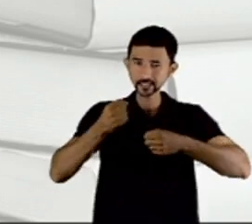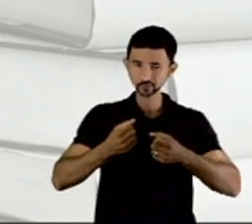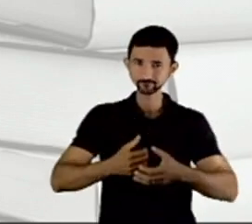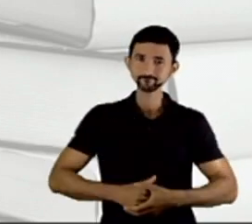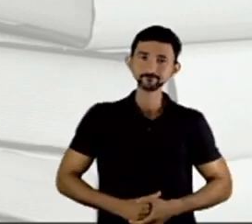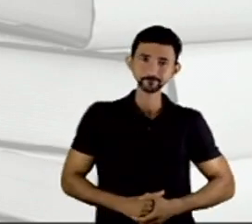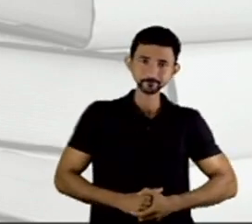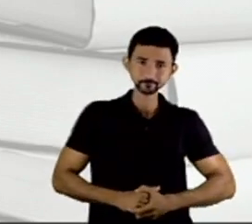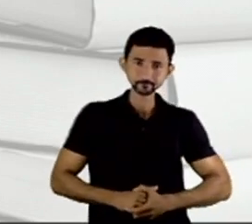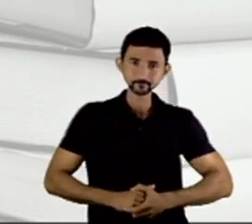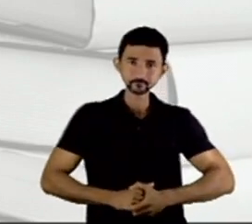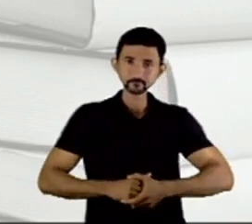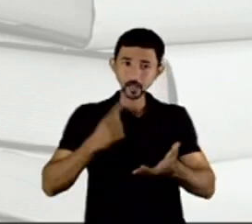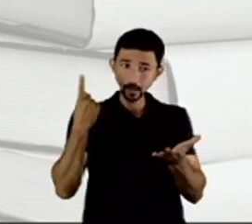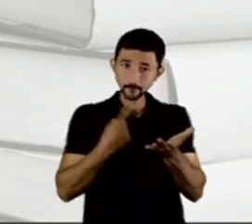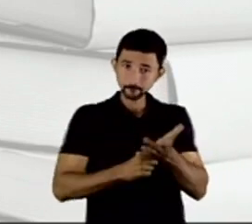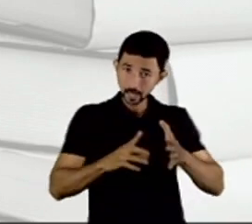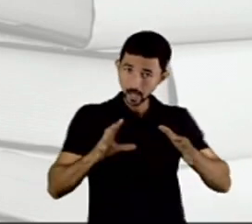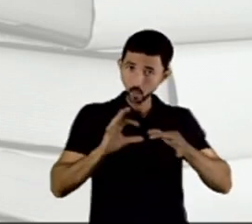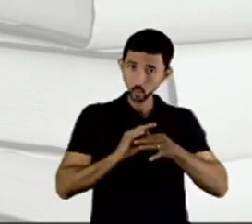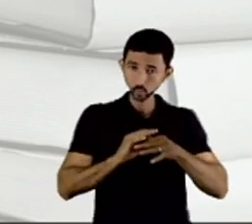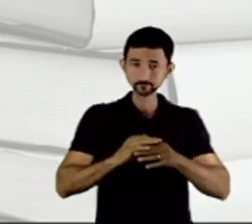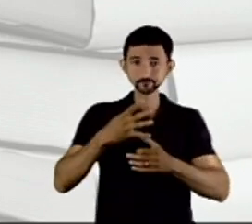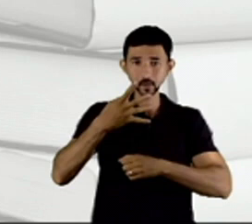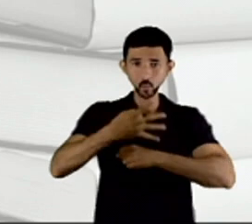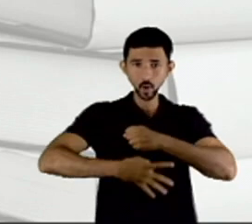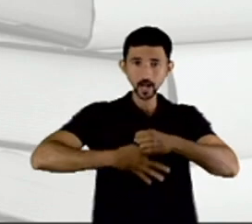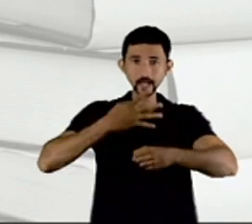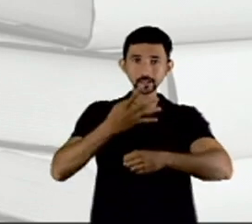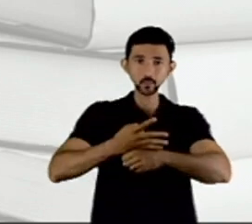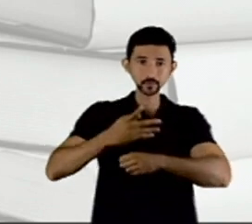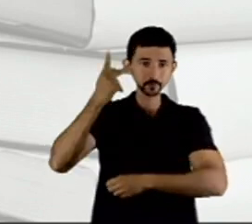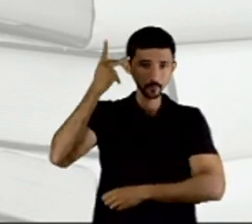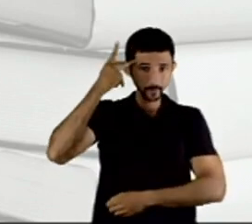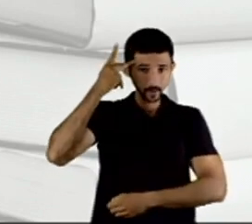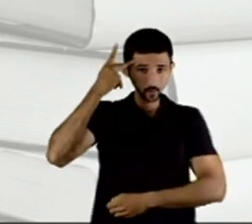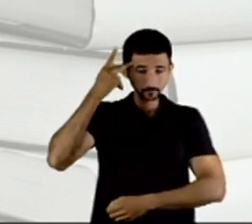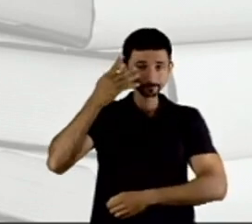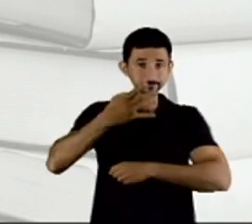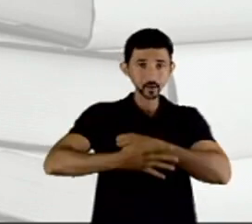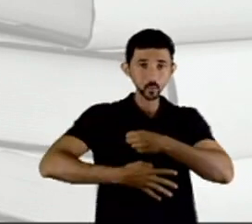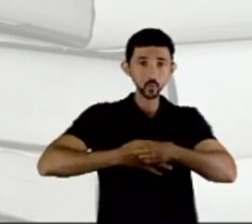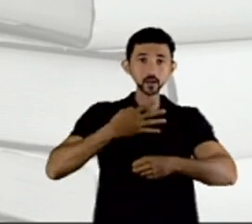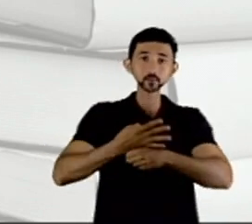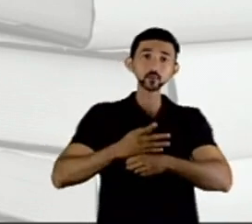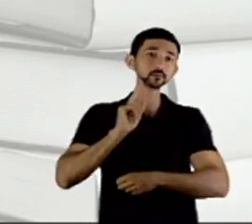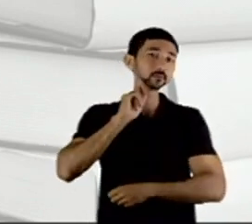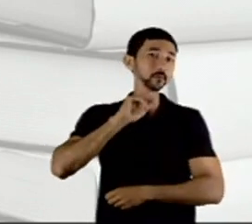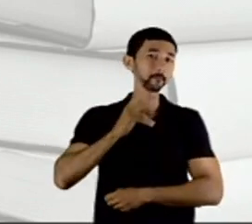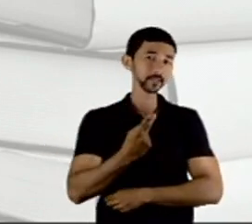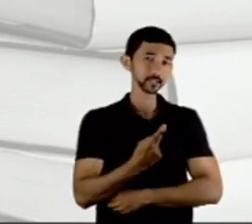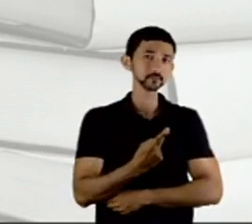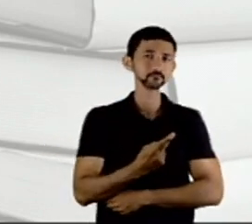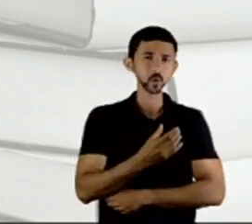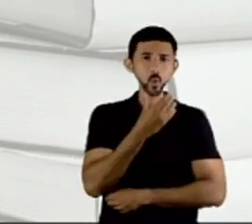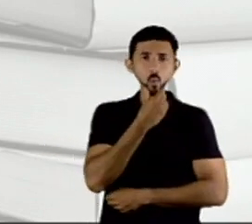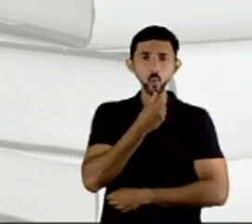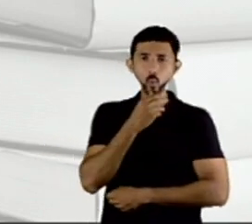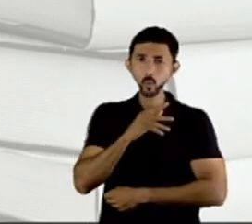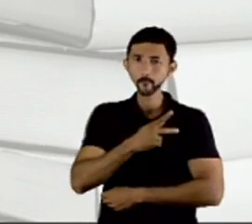se o acordo era 4 anos São Paulo, 4 anos Minas, por que o Washington Luiz